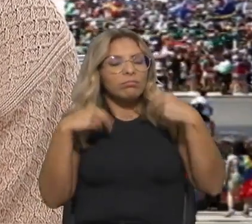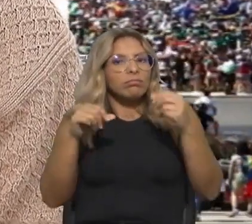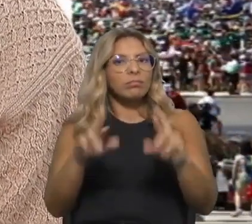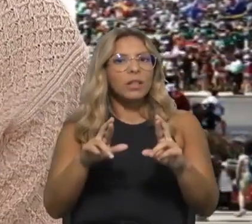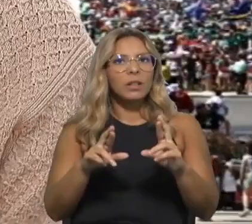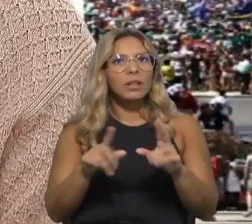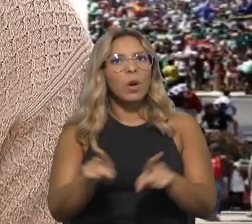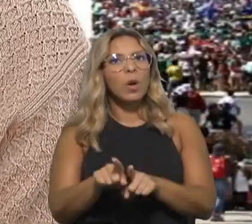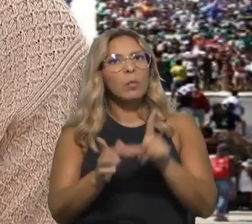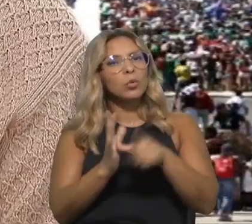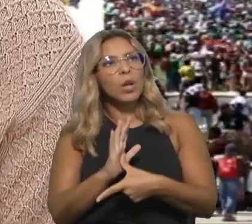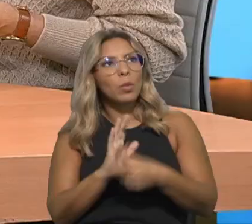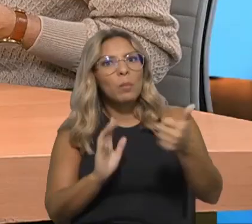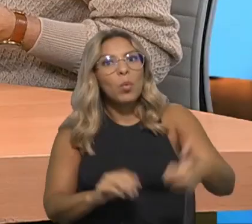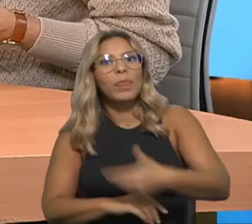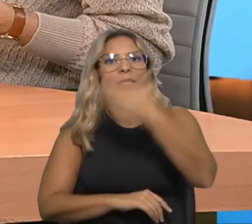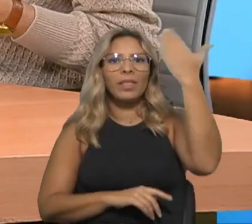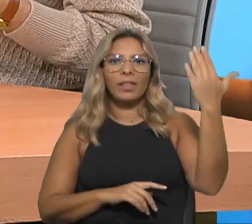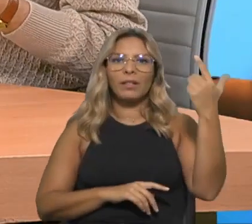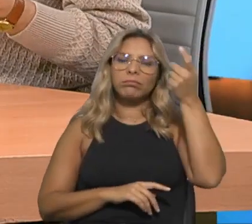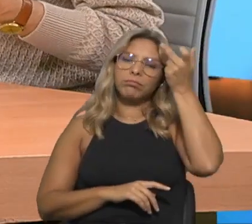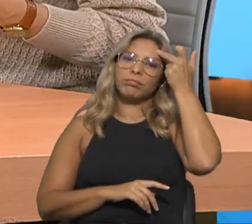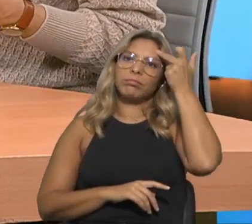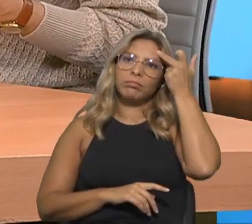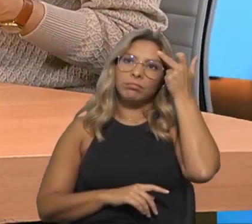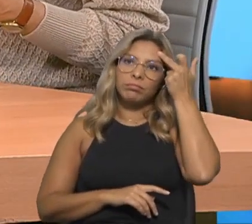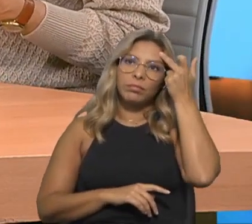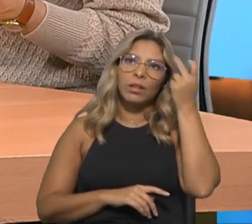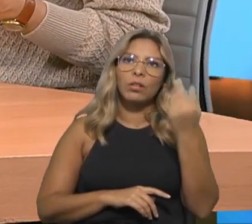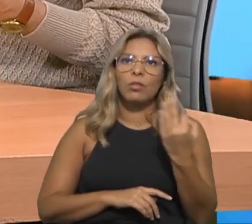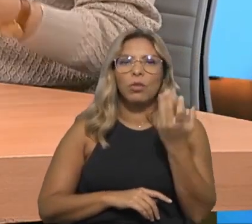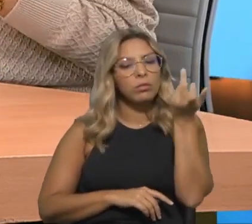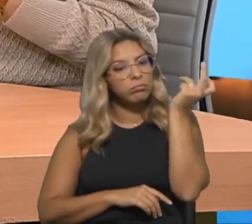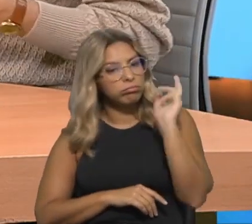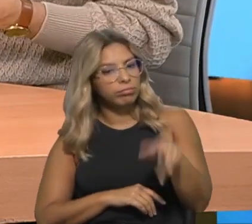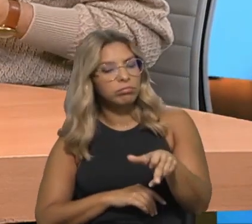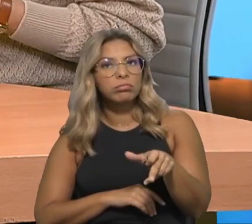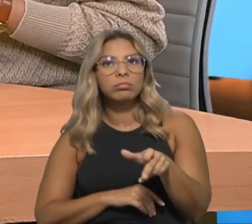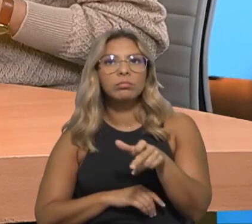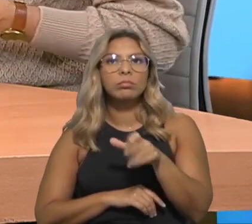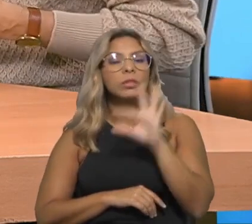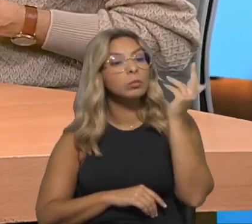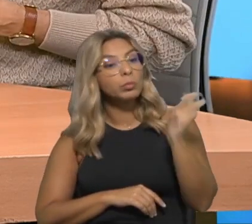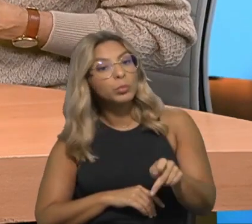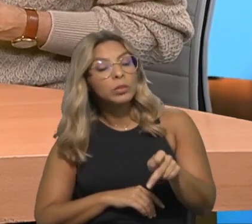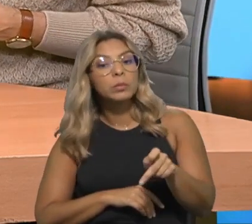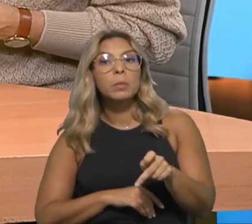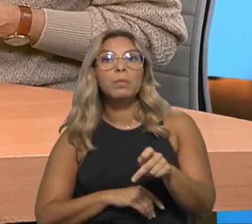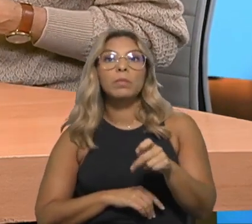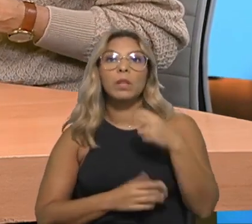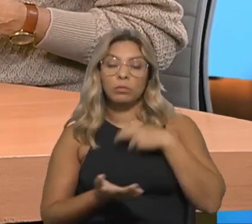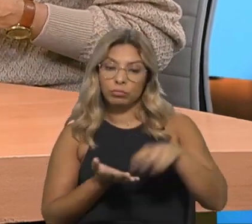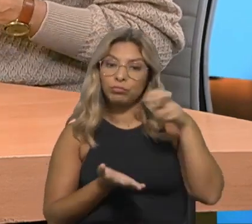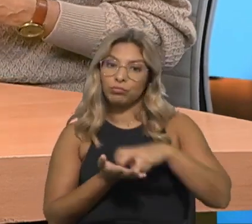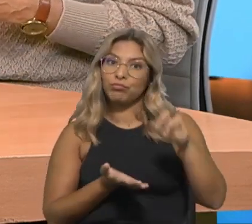Dia e por isso surgiu-me o primeiro acontecimento e o acontecimento que me surgia era quando ia a caminho de